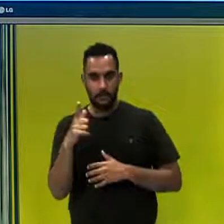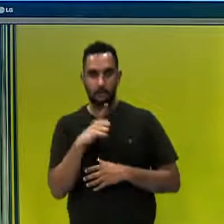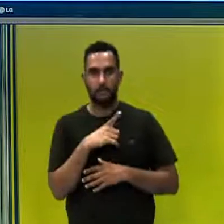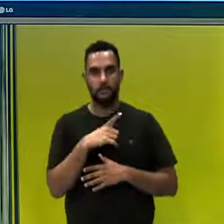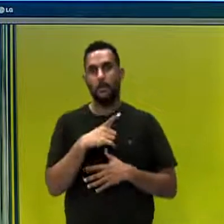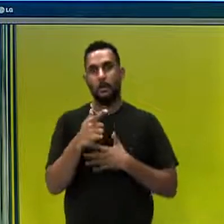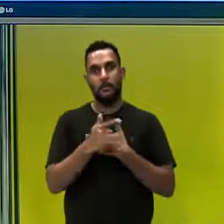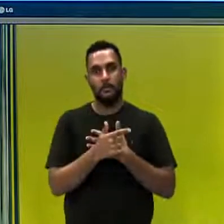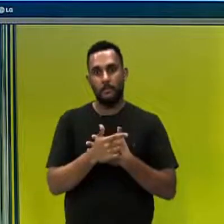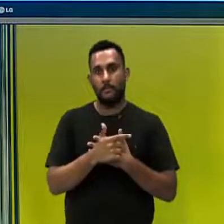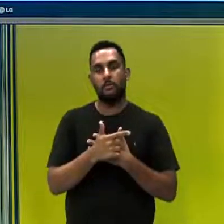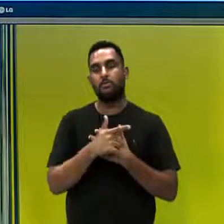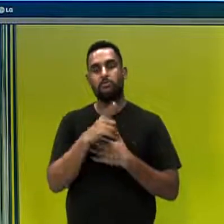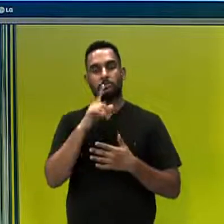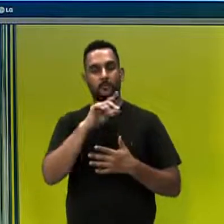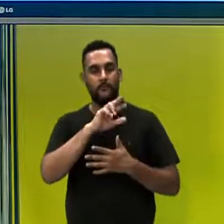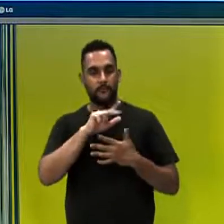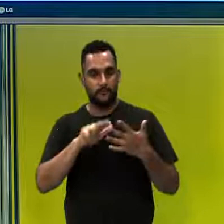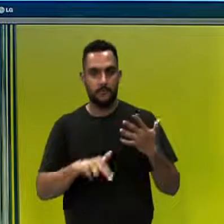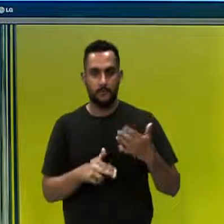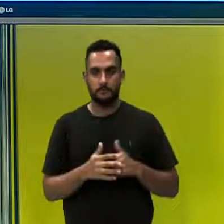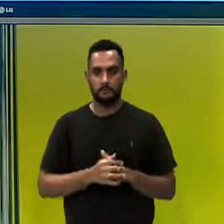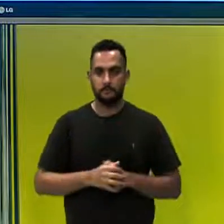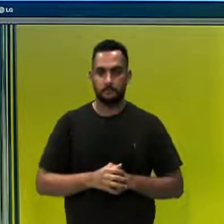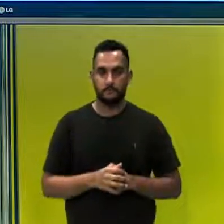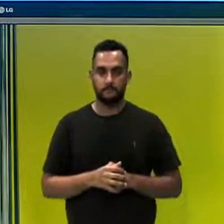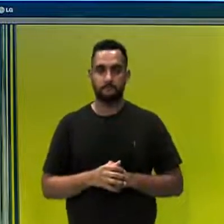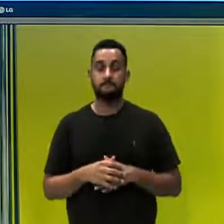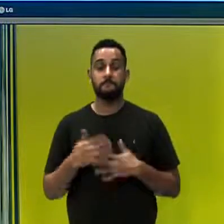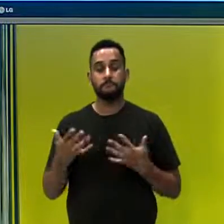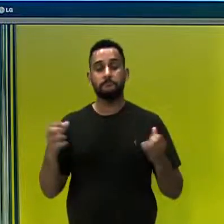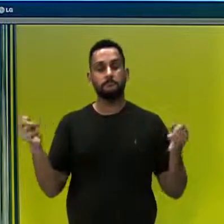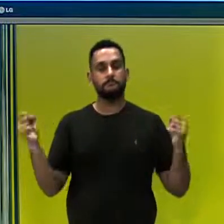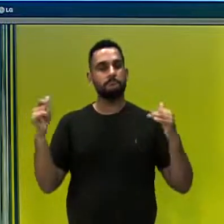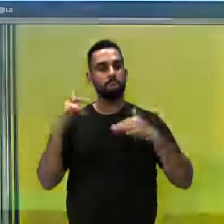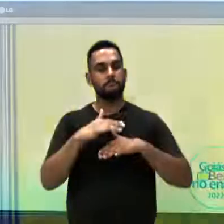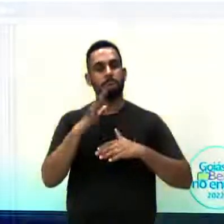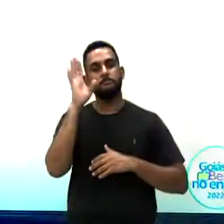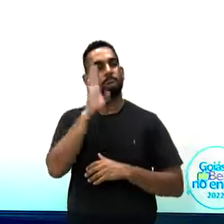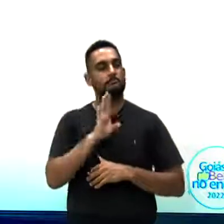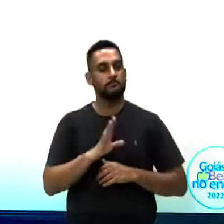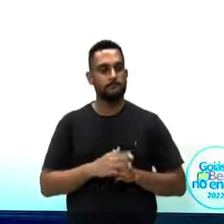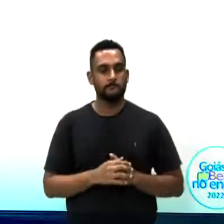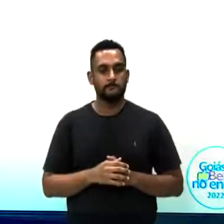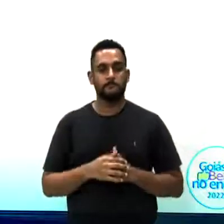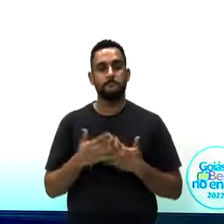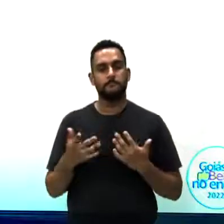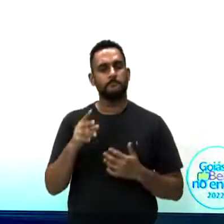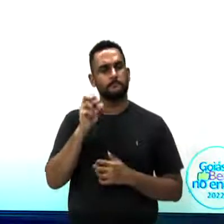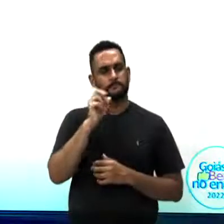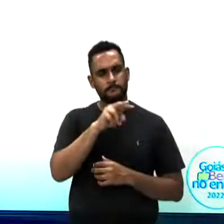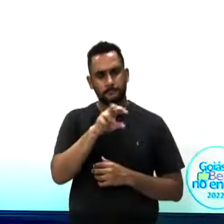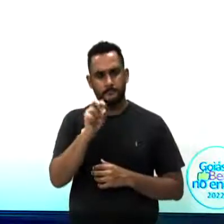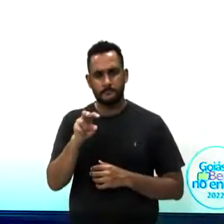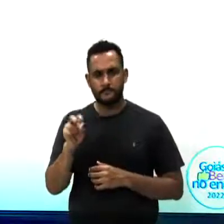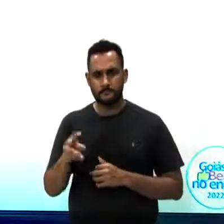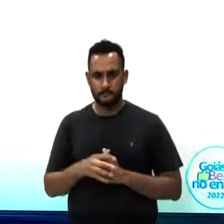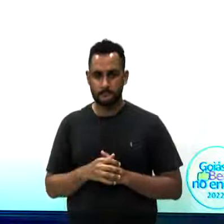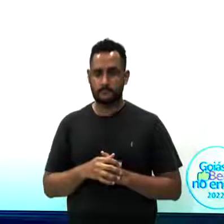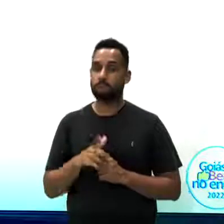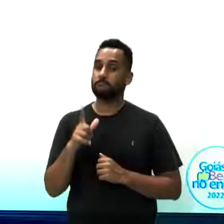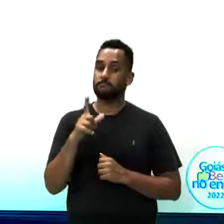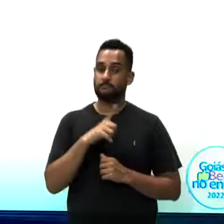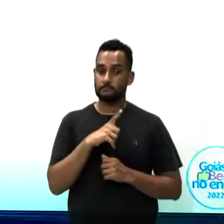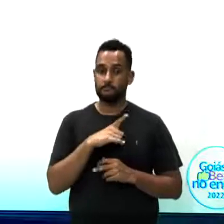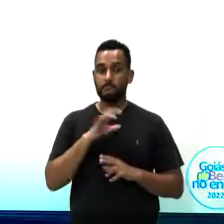nossa cidade, Goiânia, tá certo? Urbanização brasileira. Bem, a gente observa aqui que nós